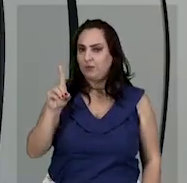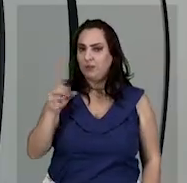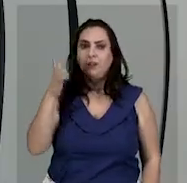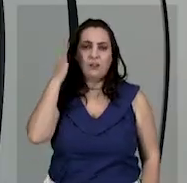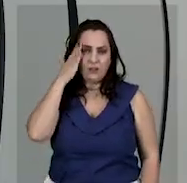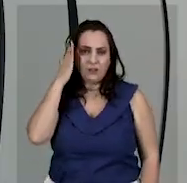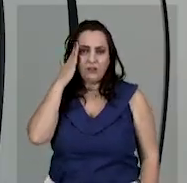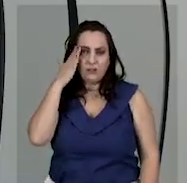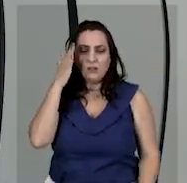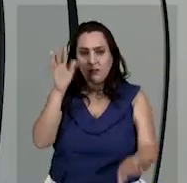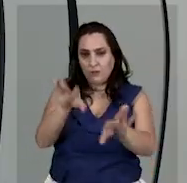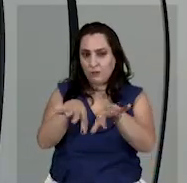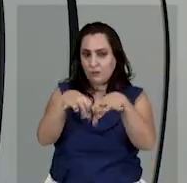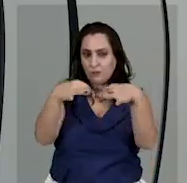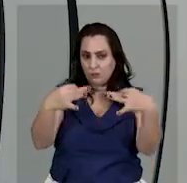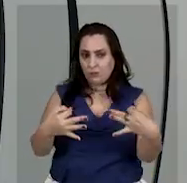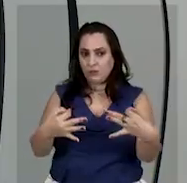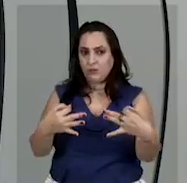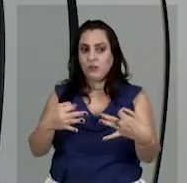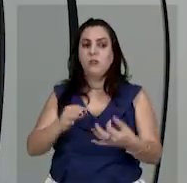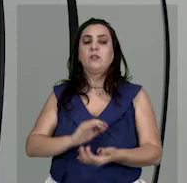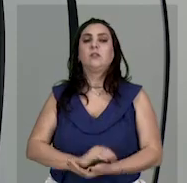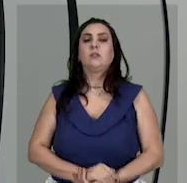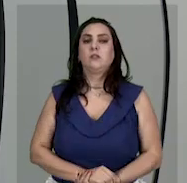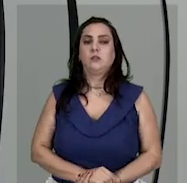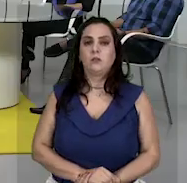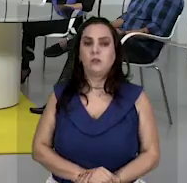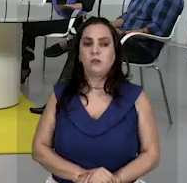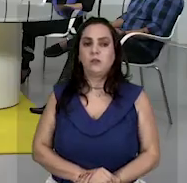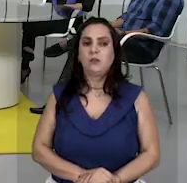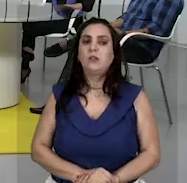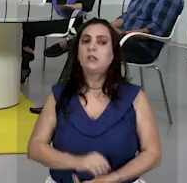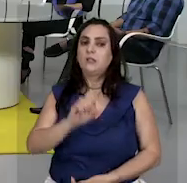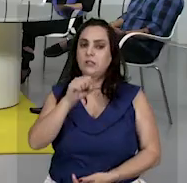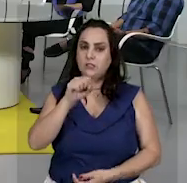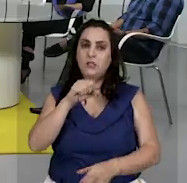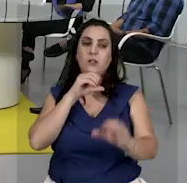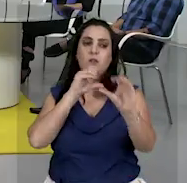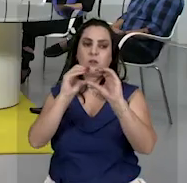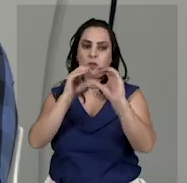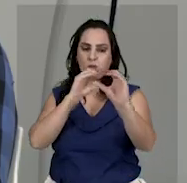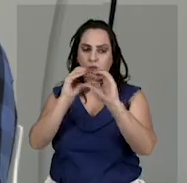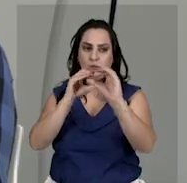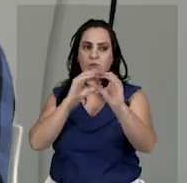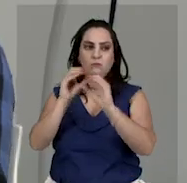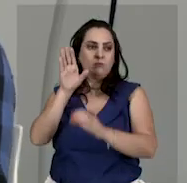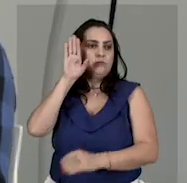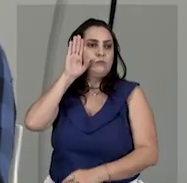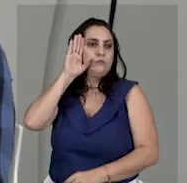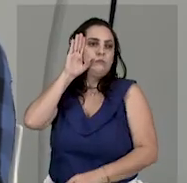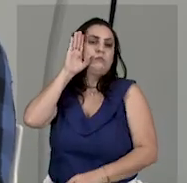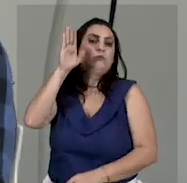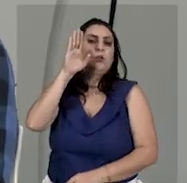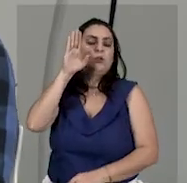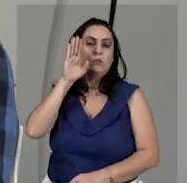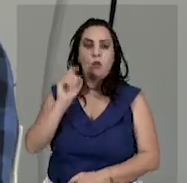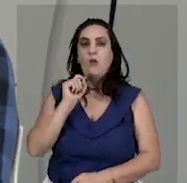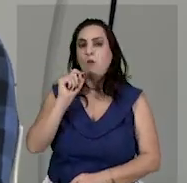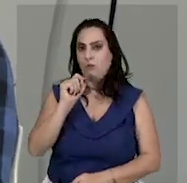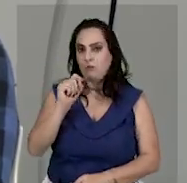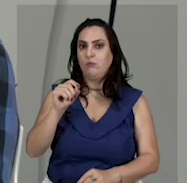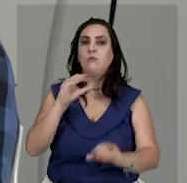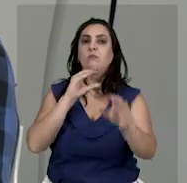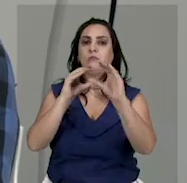coisas básicas. Minimamente a comunicação. Comunicação, ela é a raiz de tudo, né, pessoal? Então, a comunicação, ela